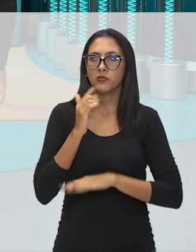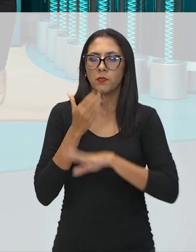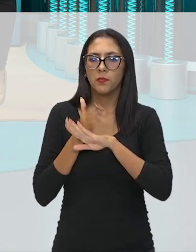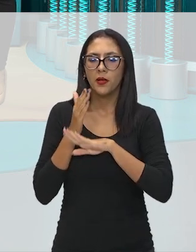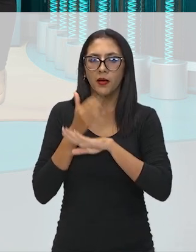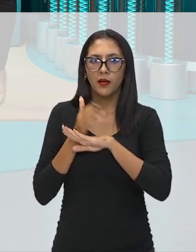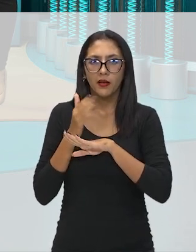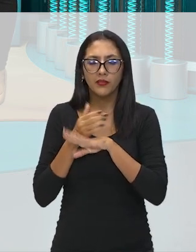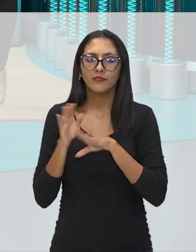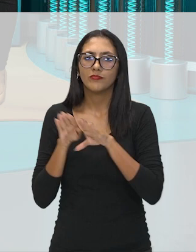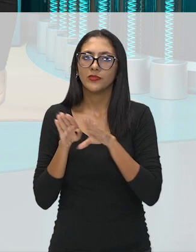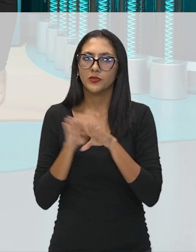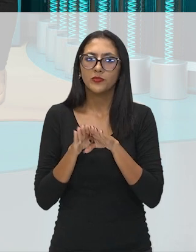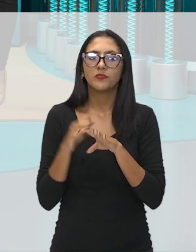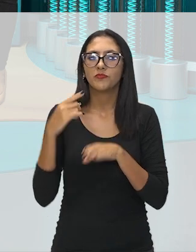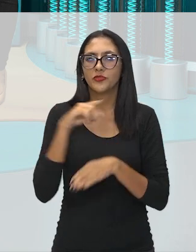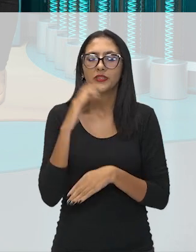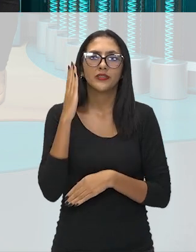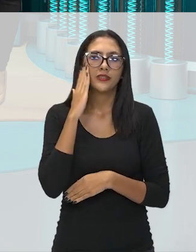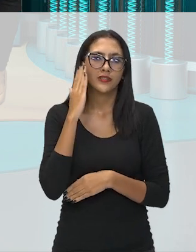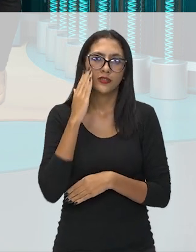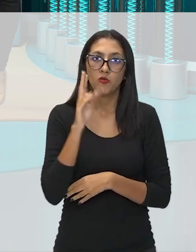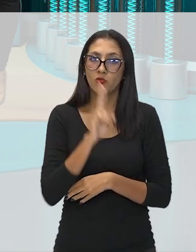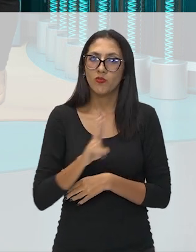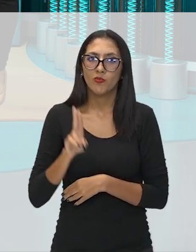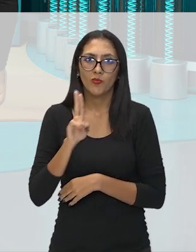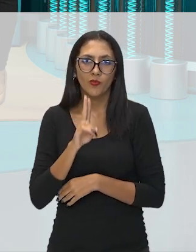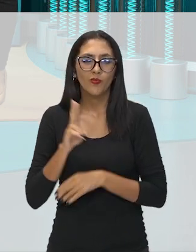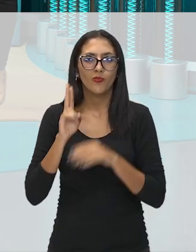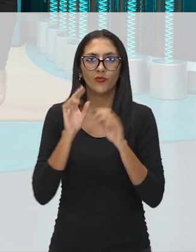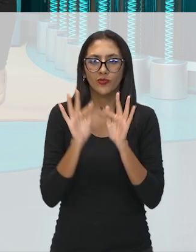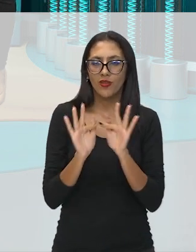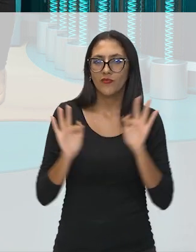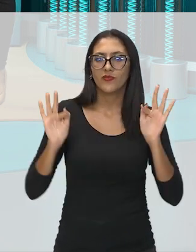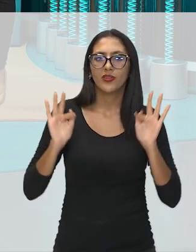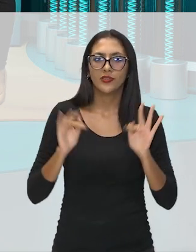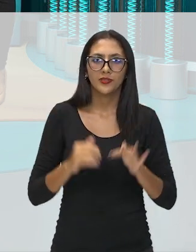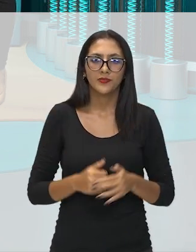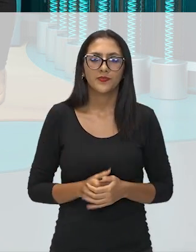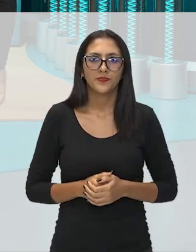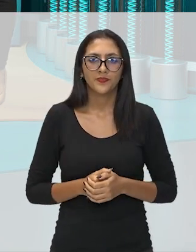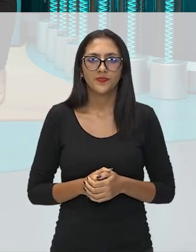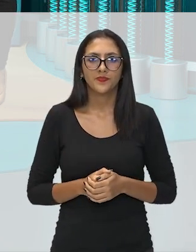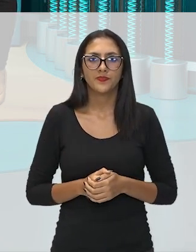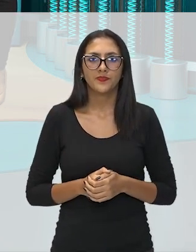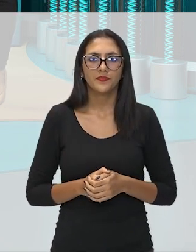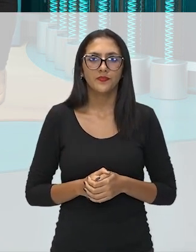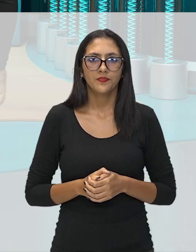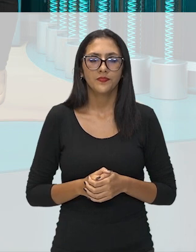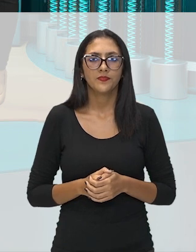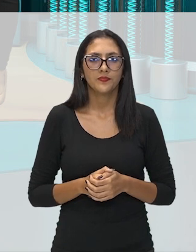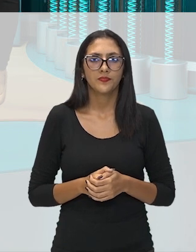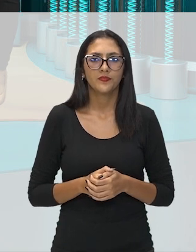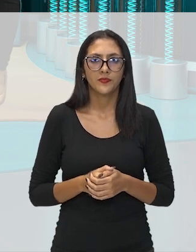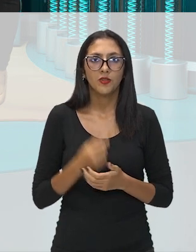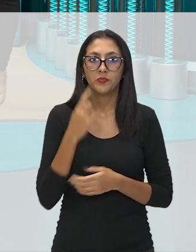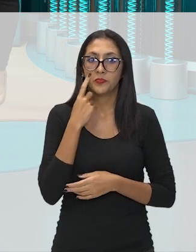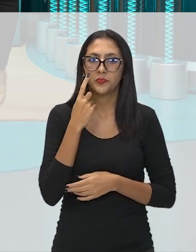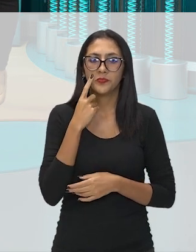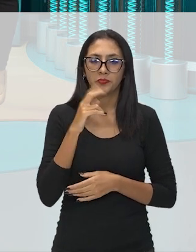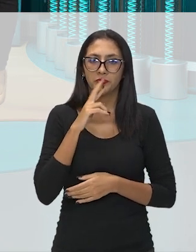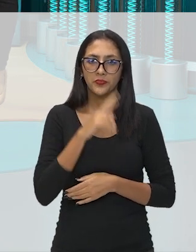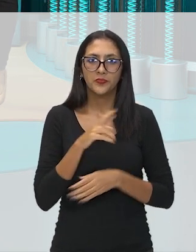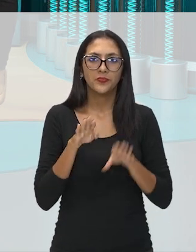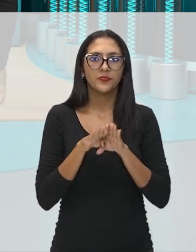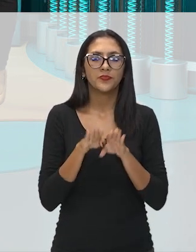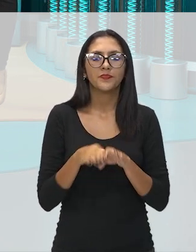outro quiz para a gente praticar aqui o uso mesmo do past continuous e simple past. E vamos resolver isso também. Let's